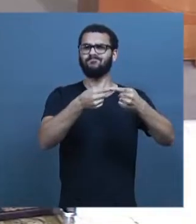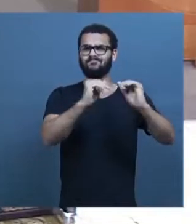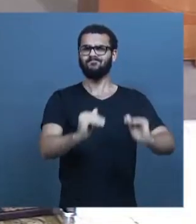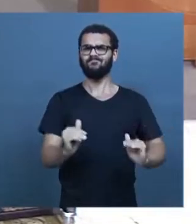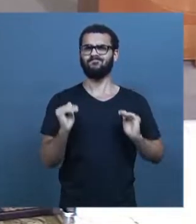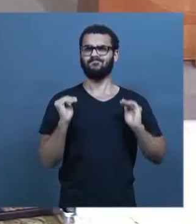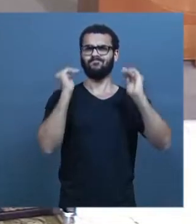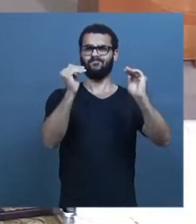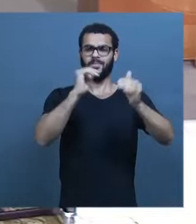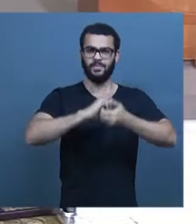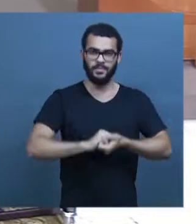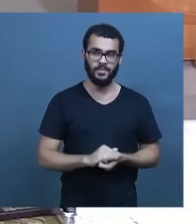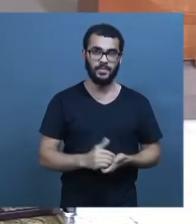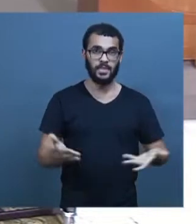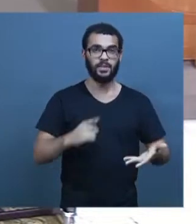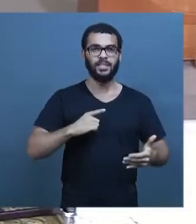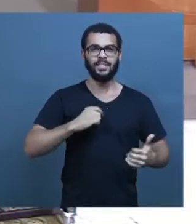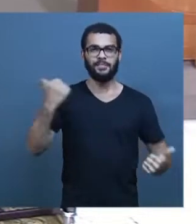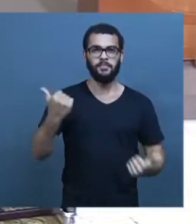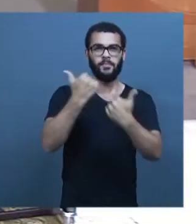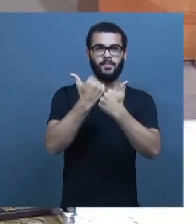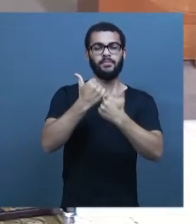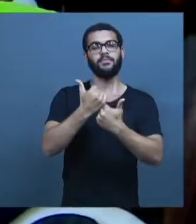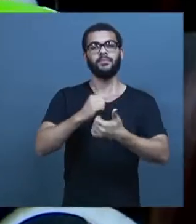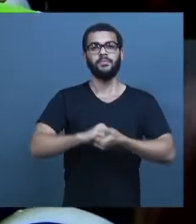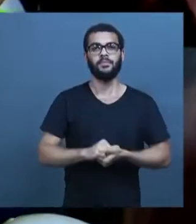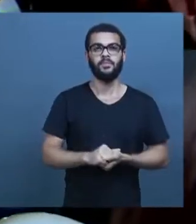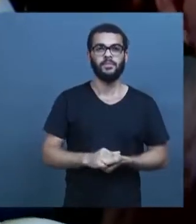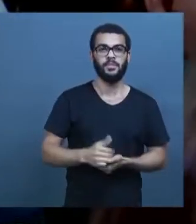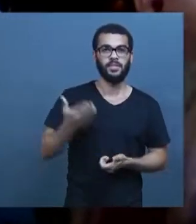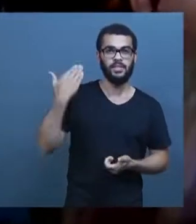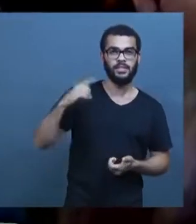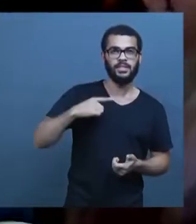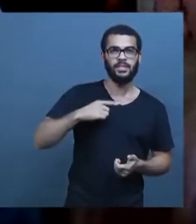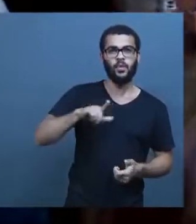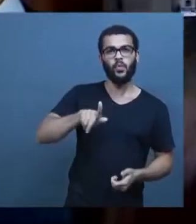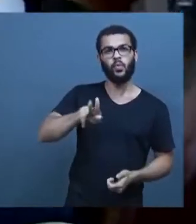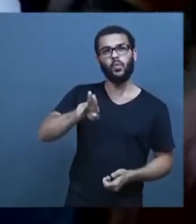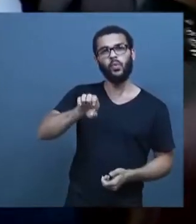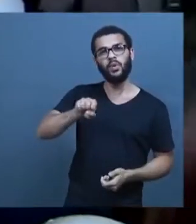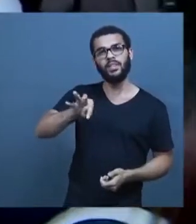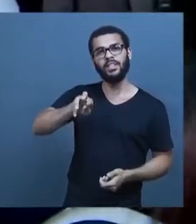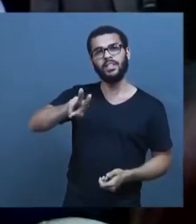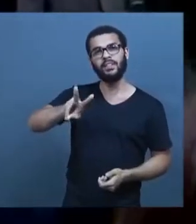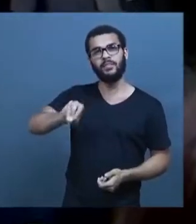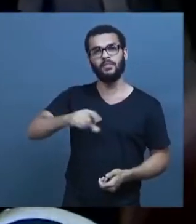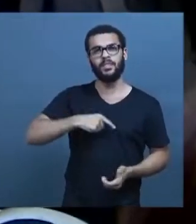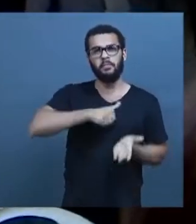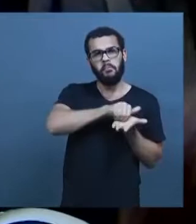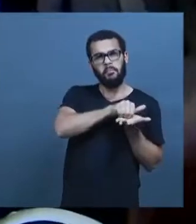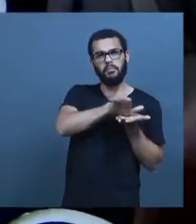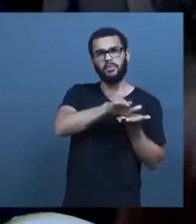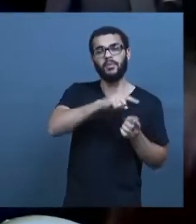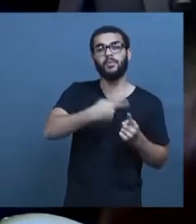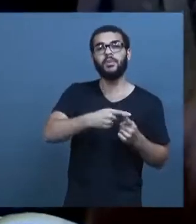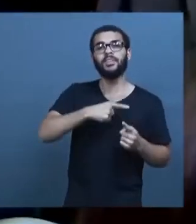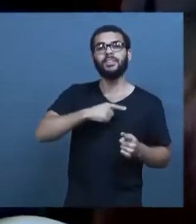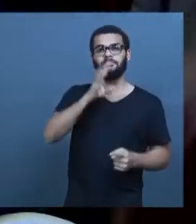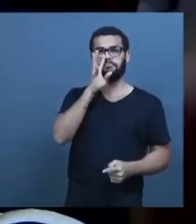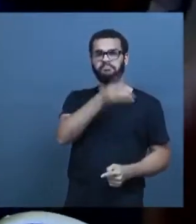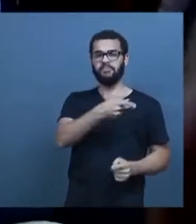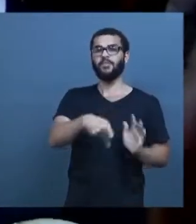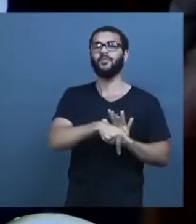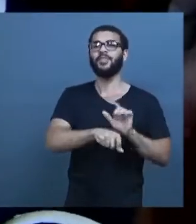Esta é a segunda troca na pasta. O primeiro a assumir a posição, Gustavo Bebiano, foi exonerado em fevereiro, após acusações de